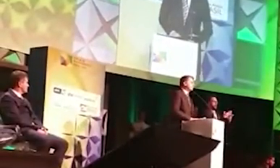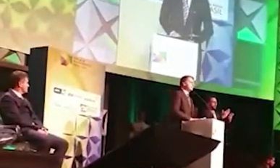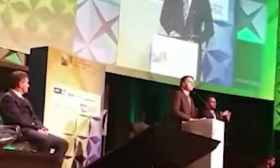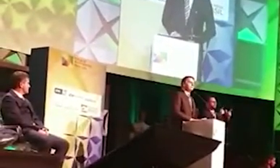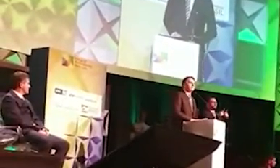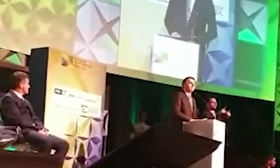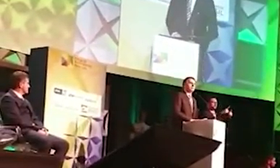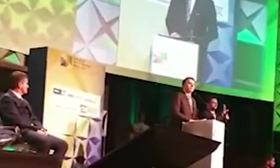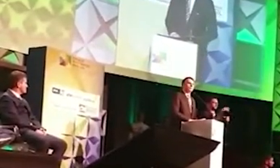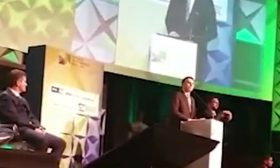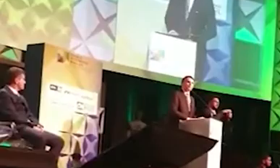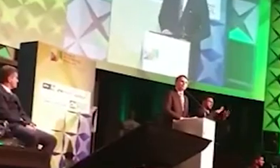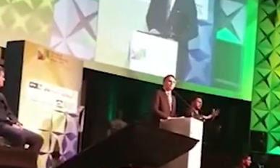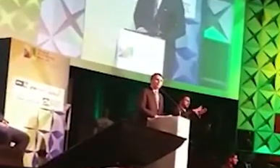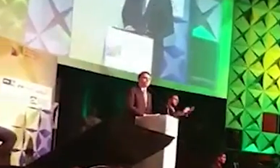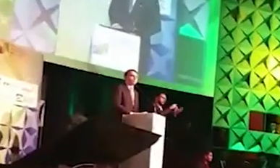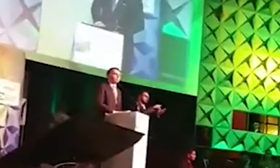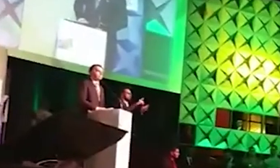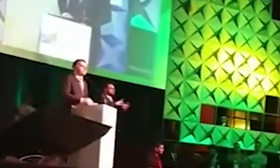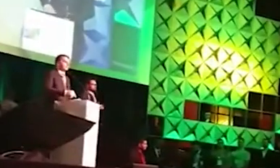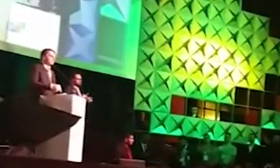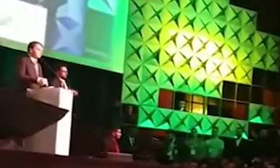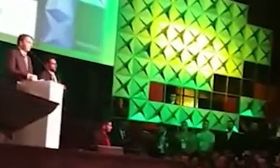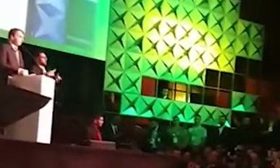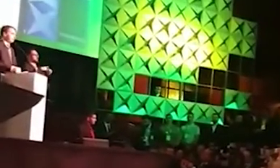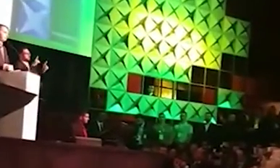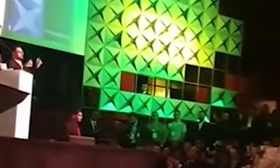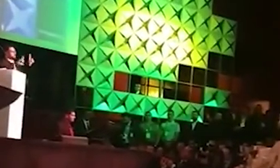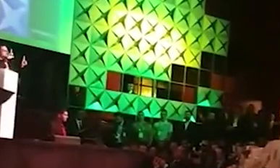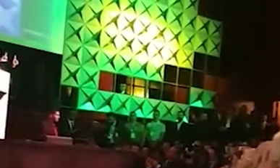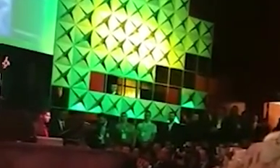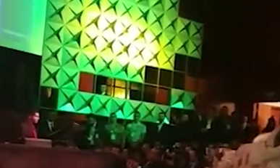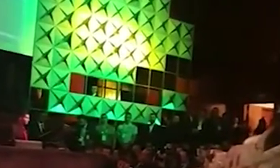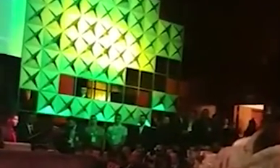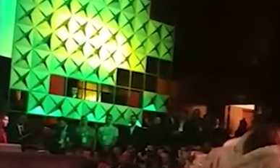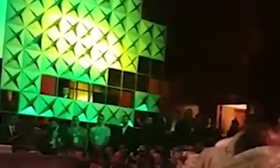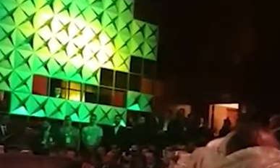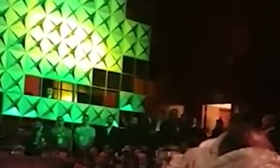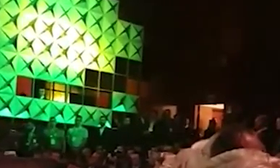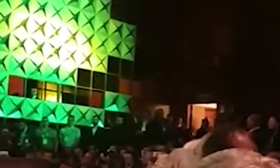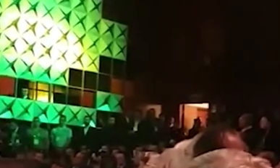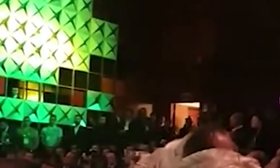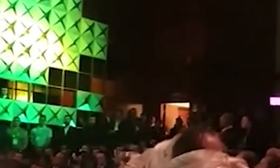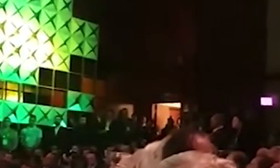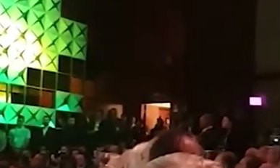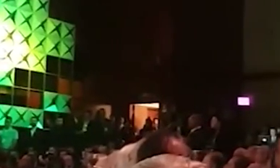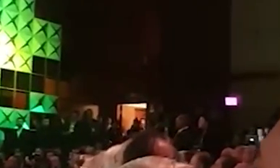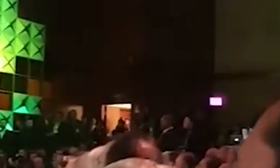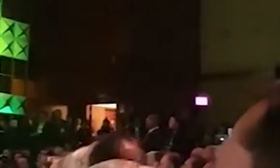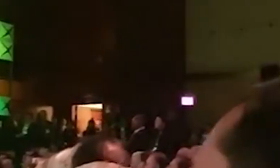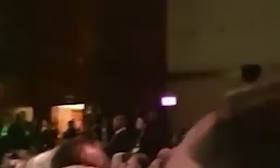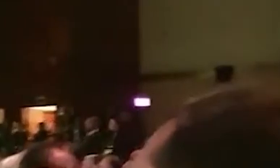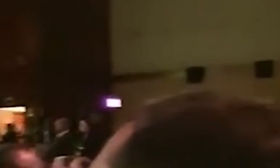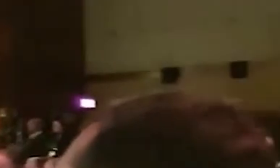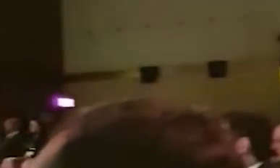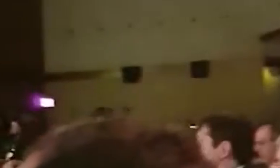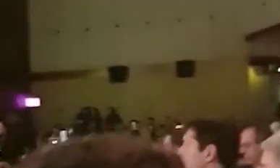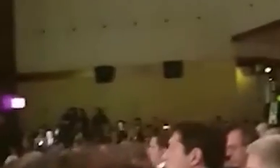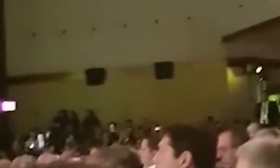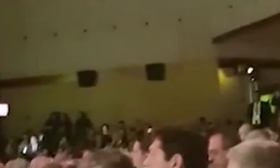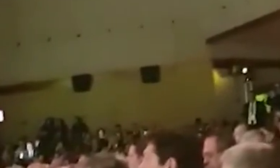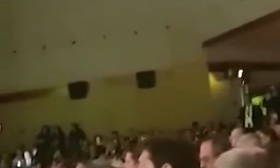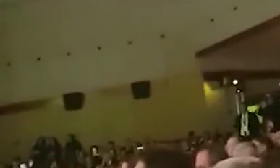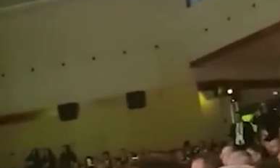região amazônica. Sofremos muito com a mídia do Brasil, em grande parte, e fora do Brasil também. Com que